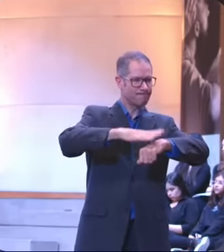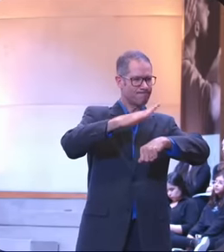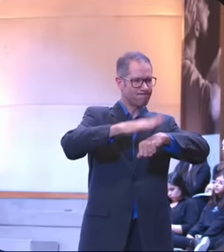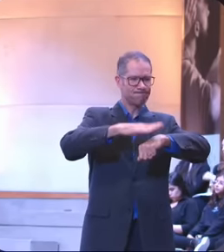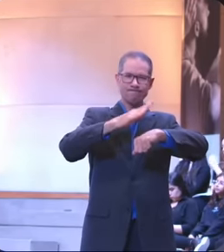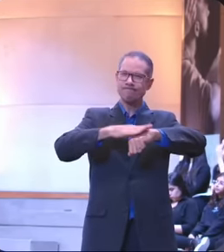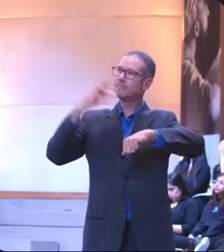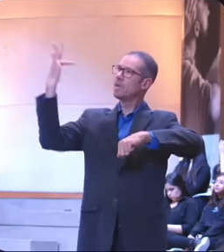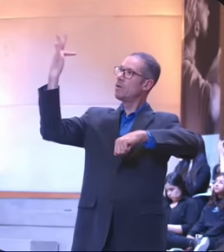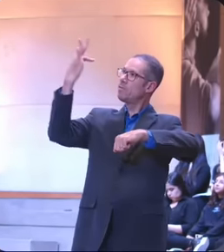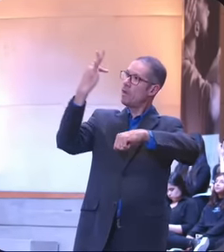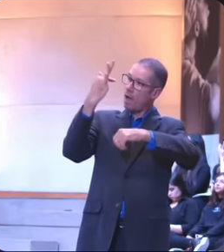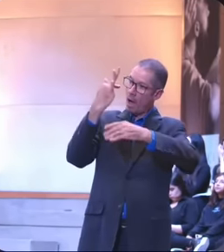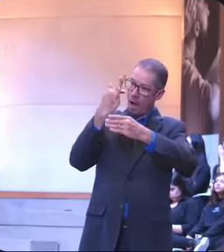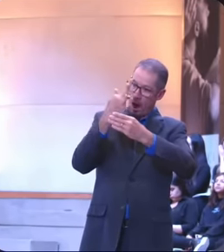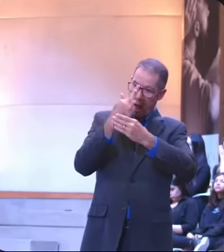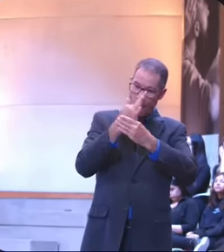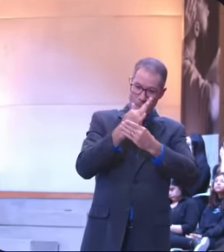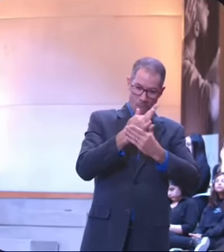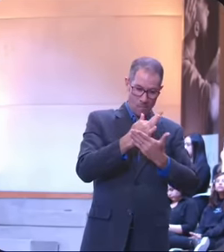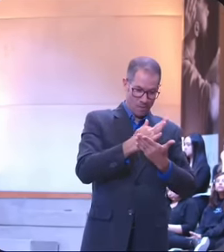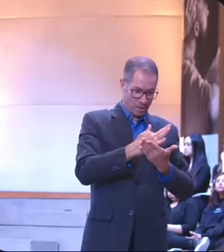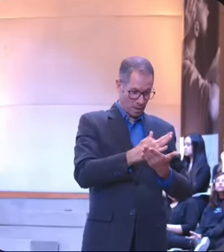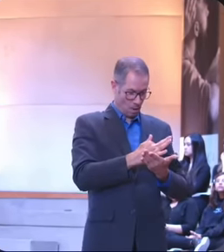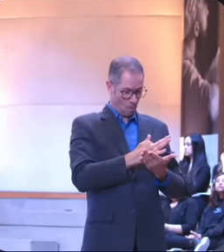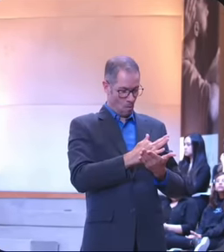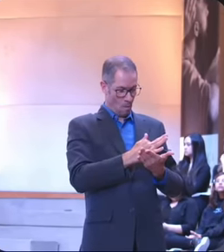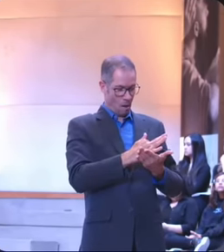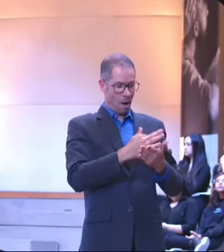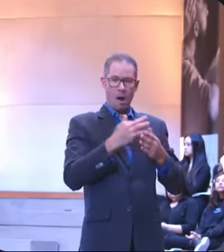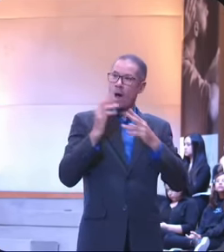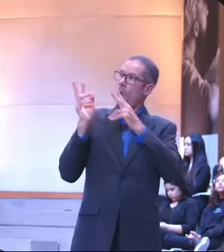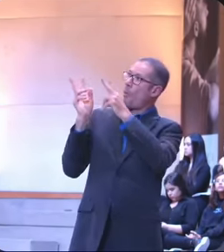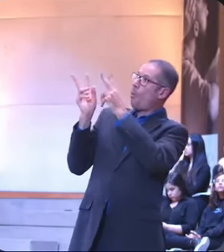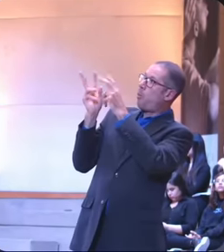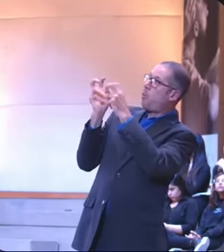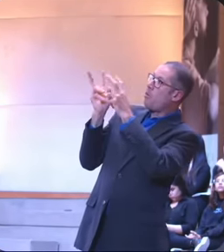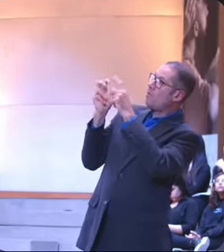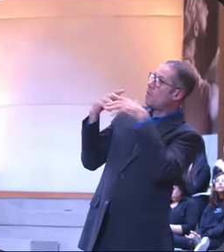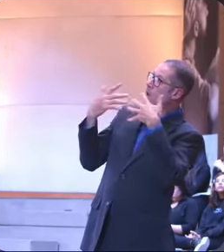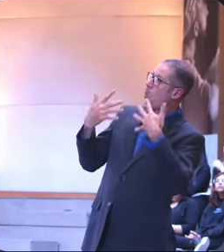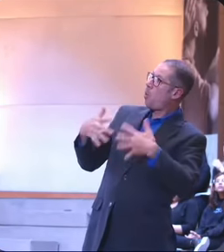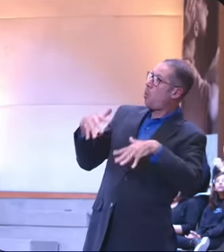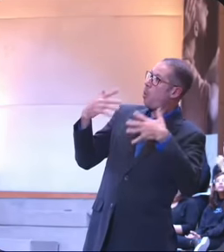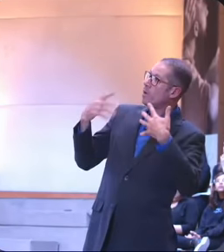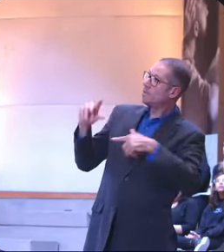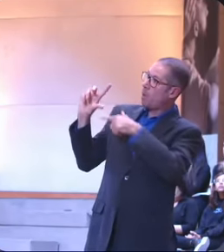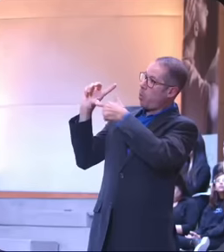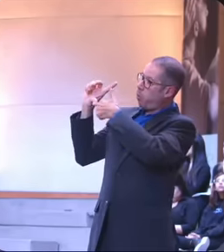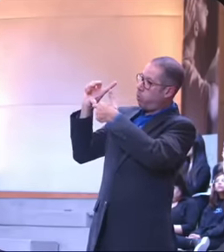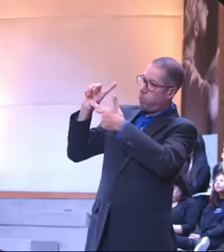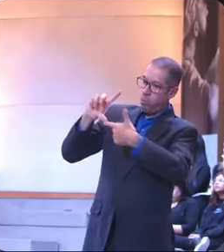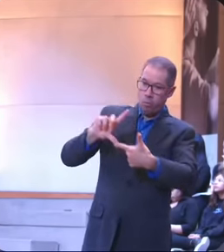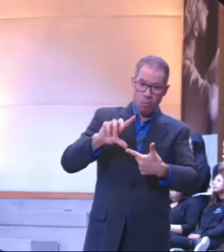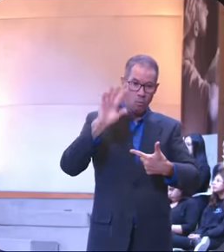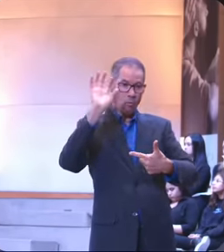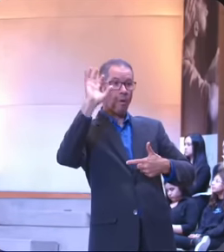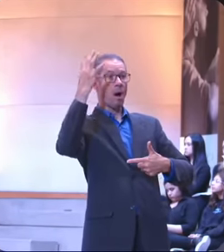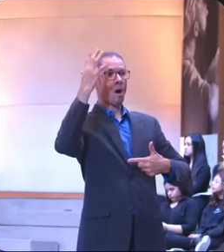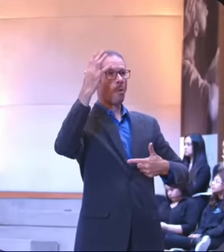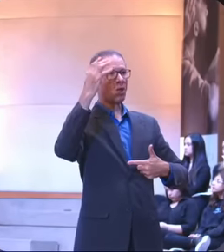deu, das coisas que você já viu Ele fazer, coisas extraordinárias vão